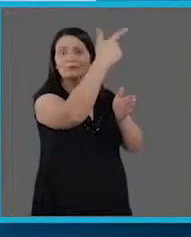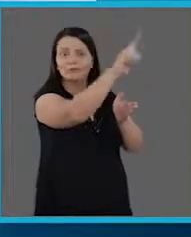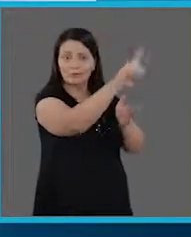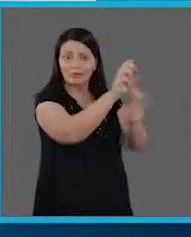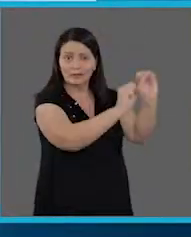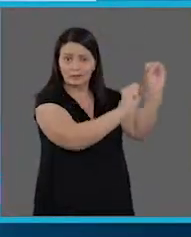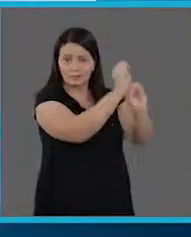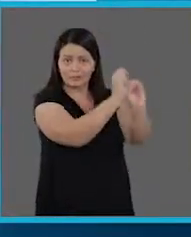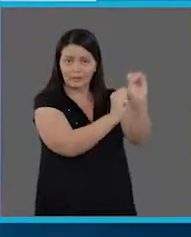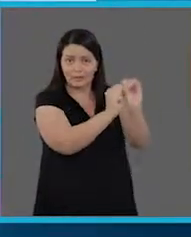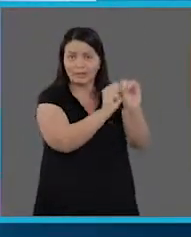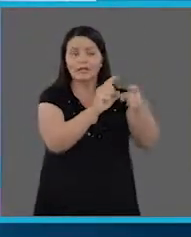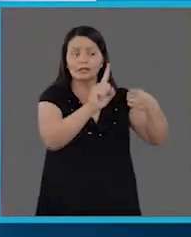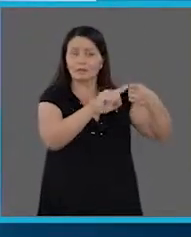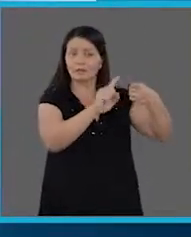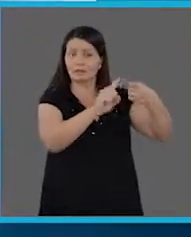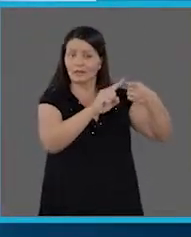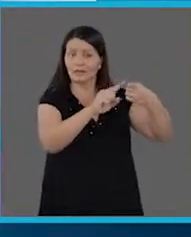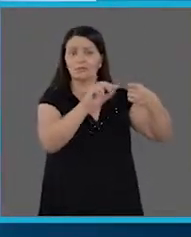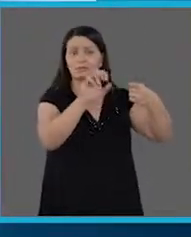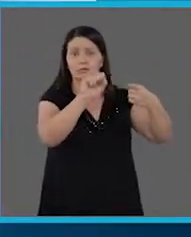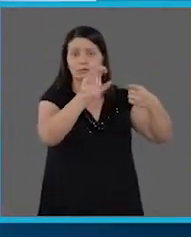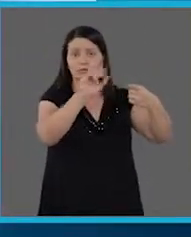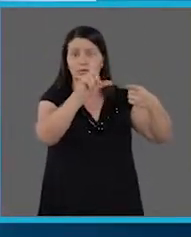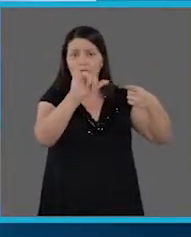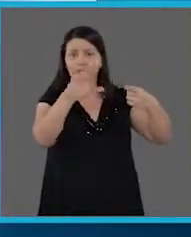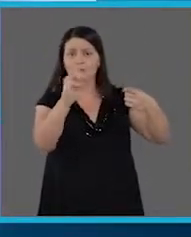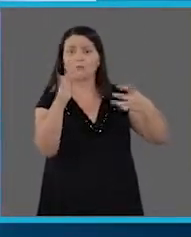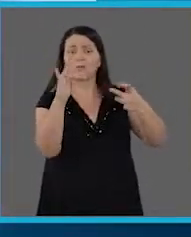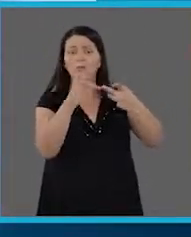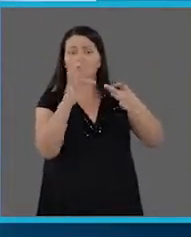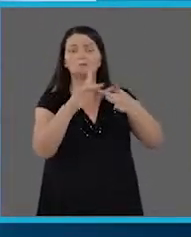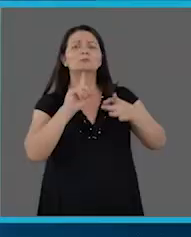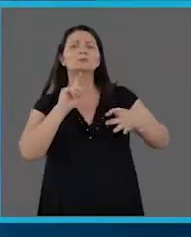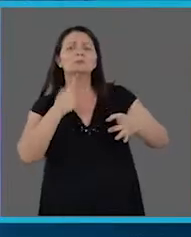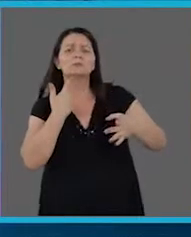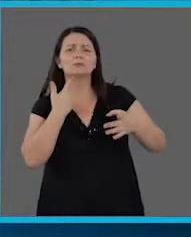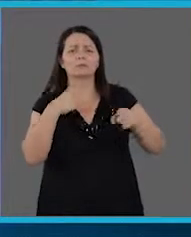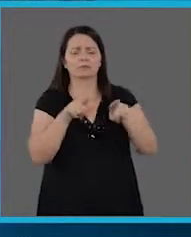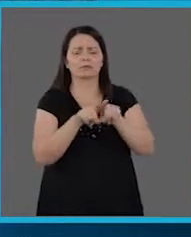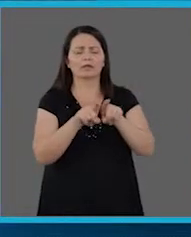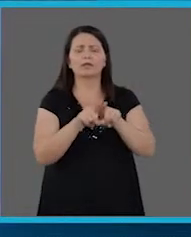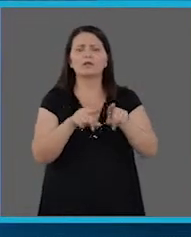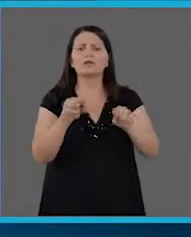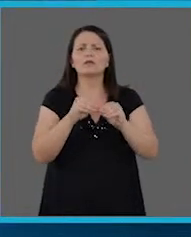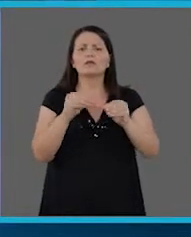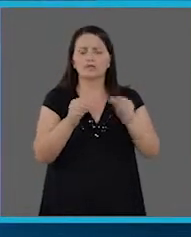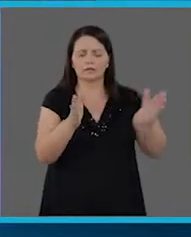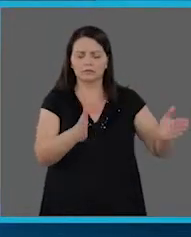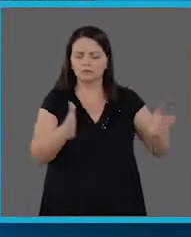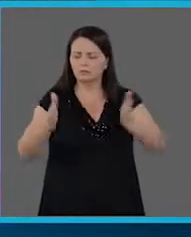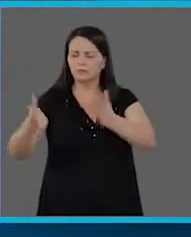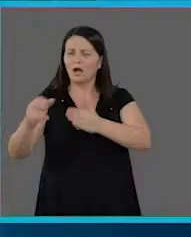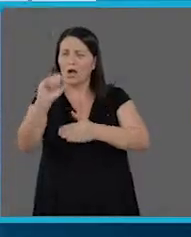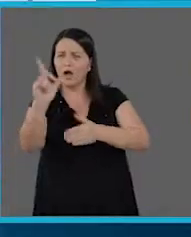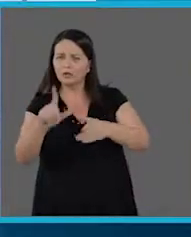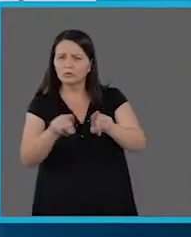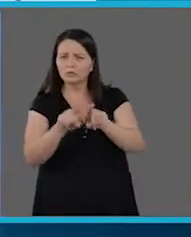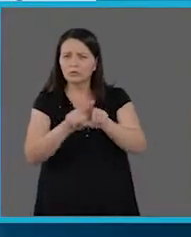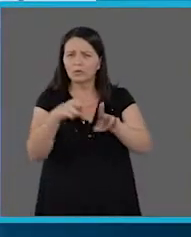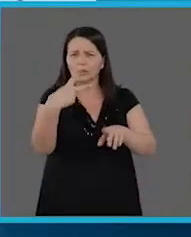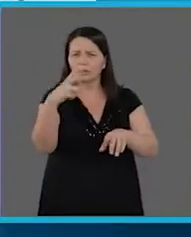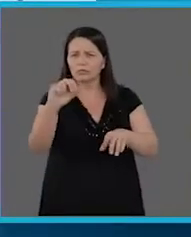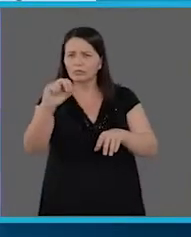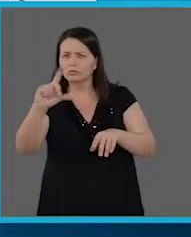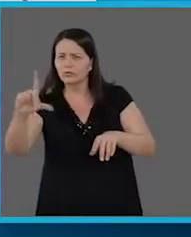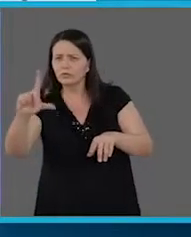resíduo sólido, contaminado. O resíduo sólido ele é feito da seguinte forma, ele fica armazenado em bombonas com capacidade de